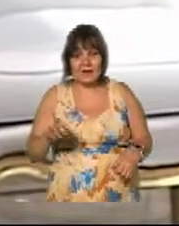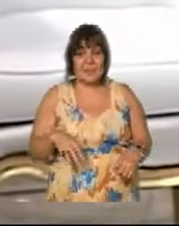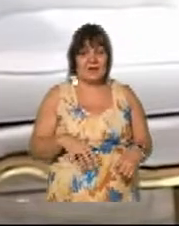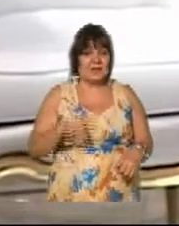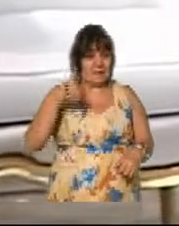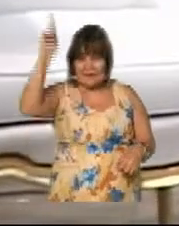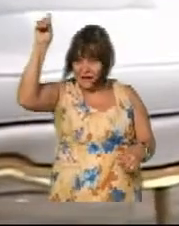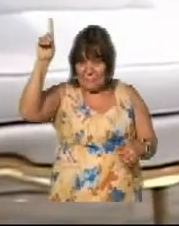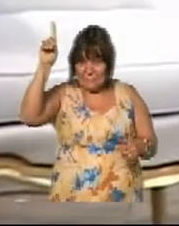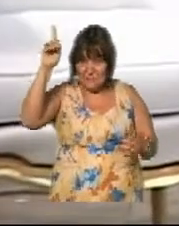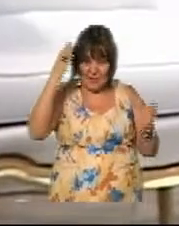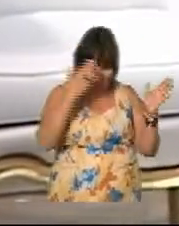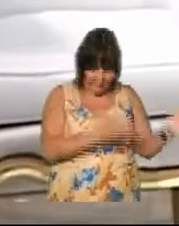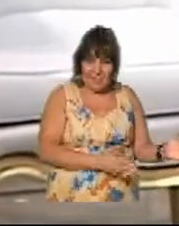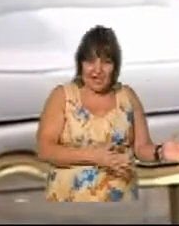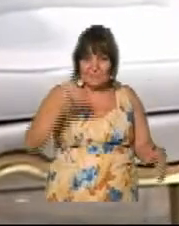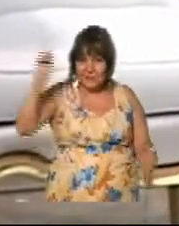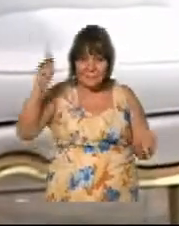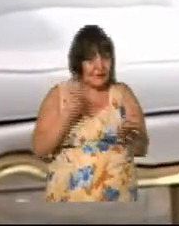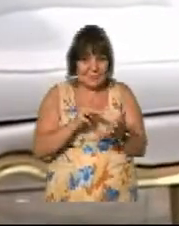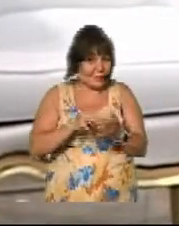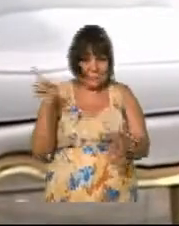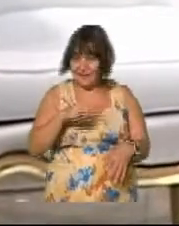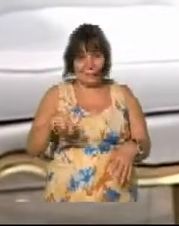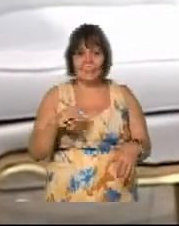eu acreditava numa imagem.